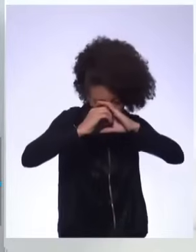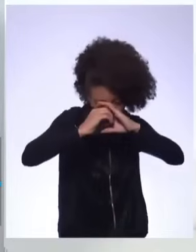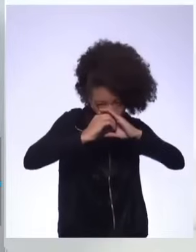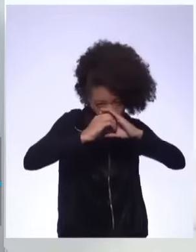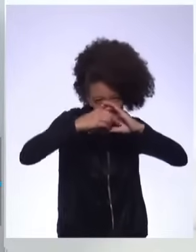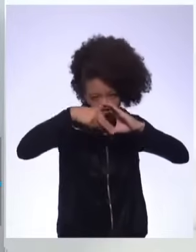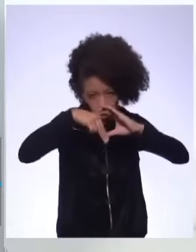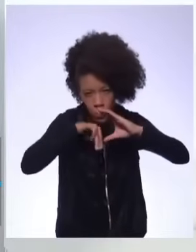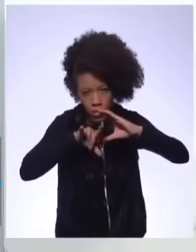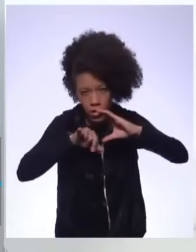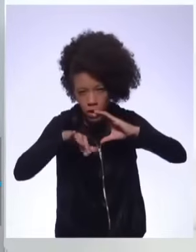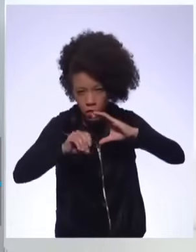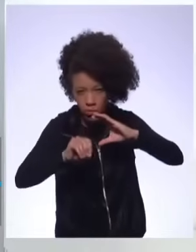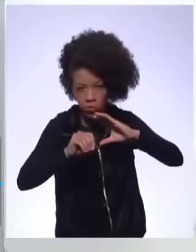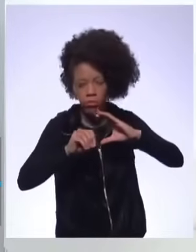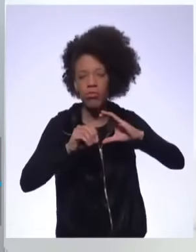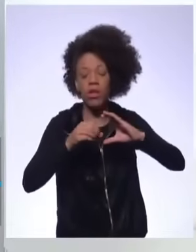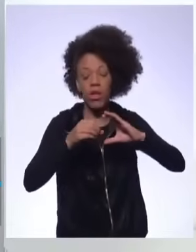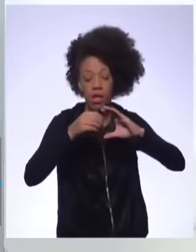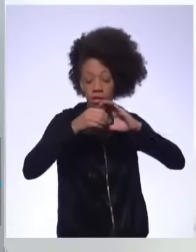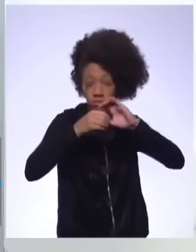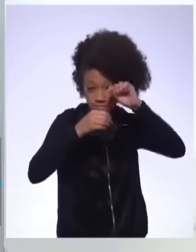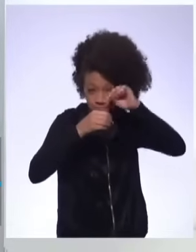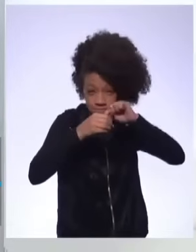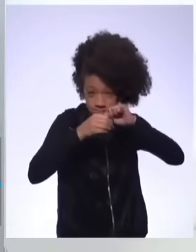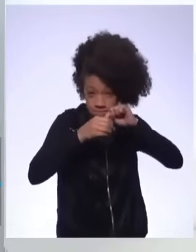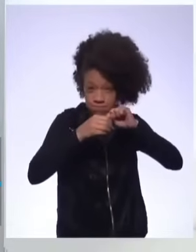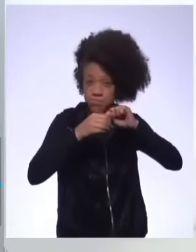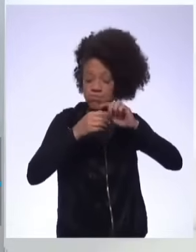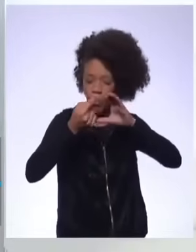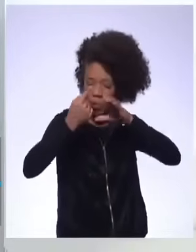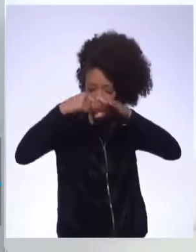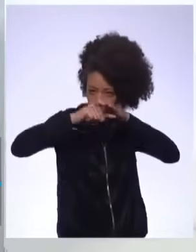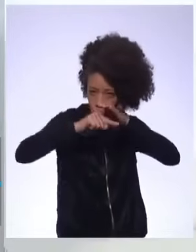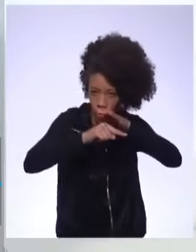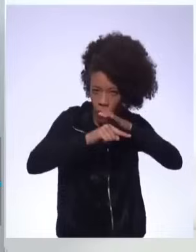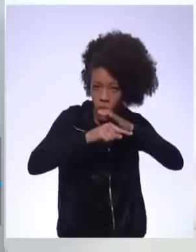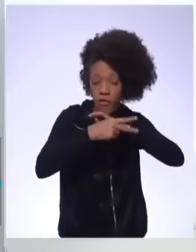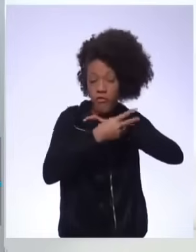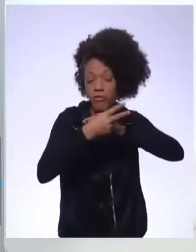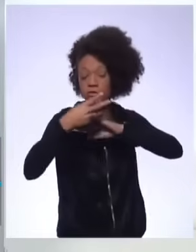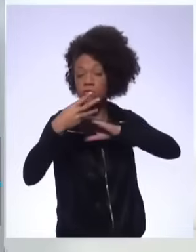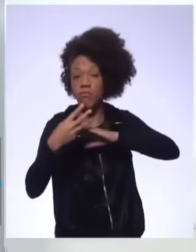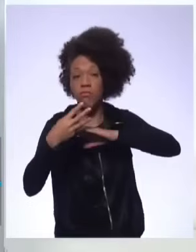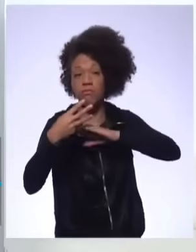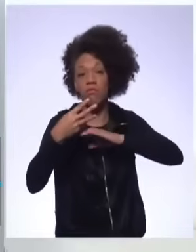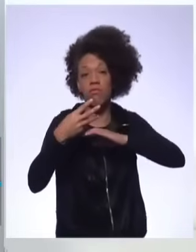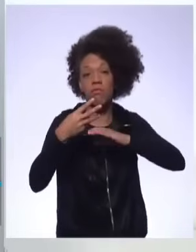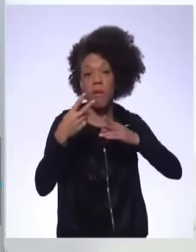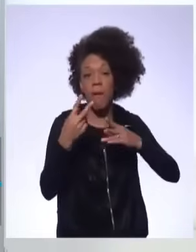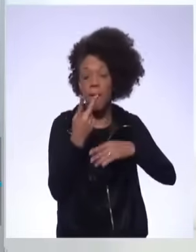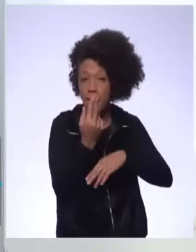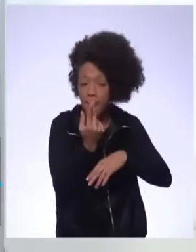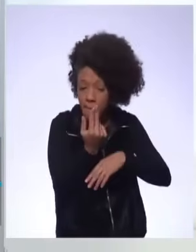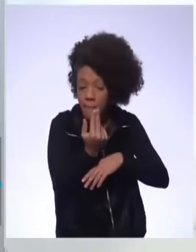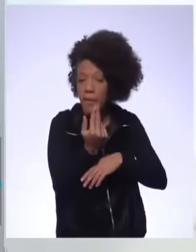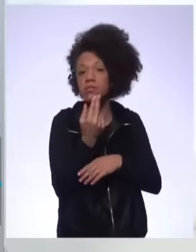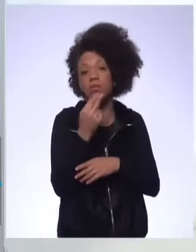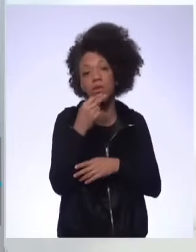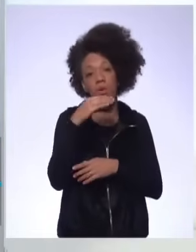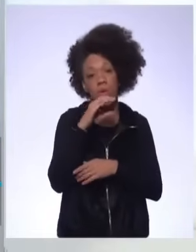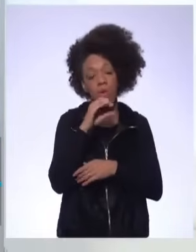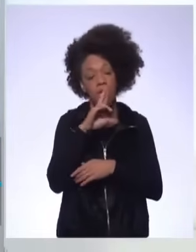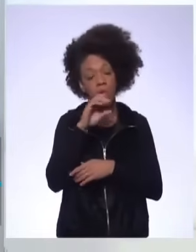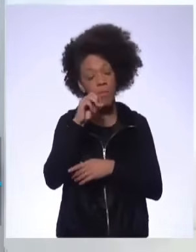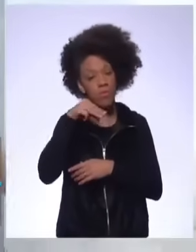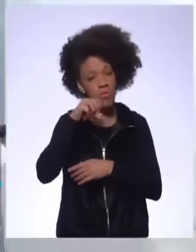chamado cromossomo. Tá? São 23 pares de cromossomos, tudo bem? E aí, qual é o problema? A gente vai ter um cromossomo, eu